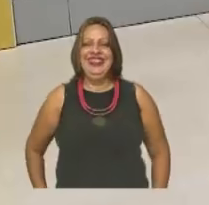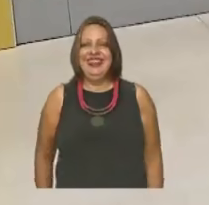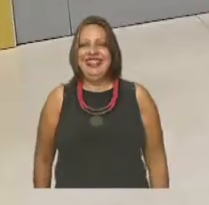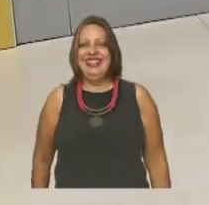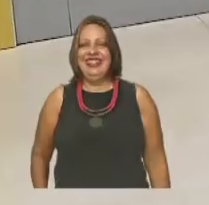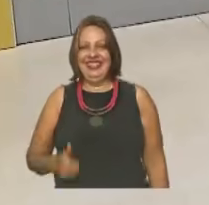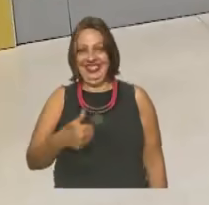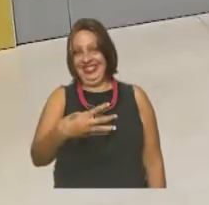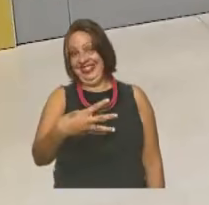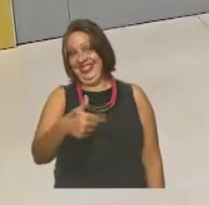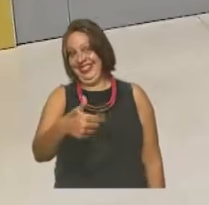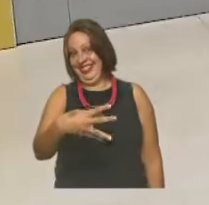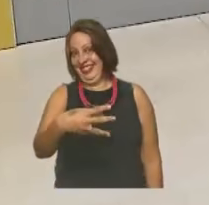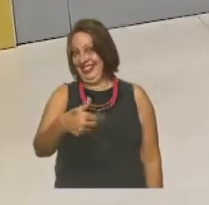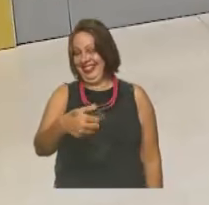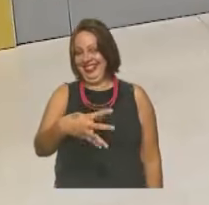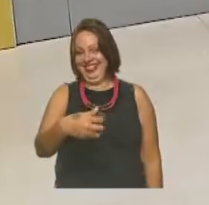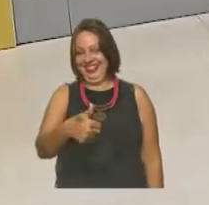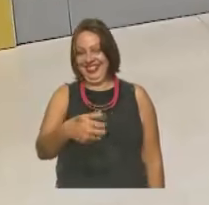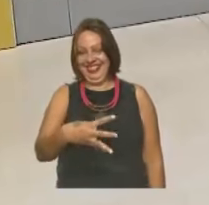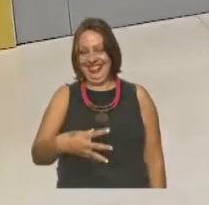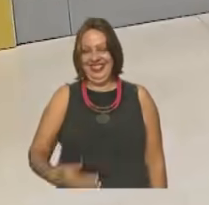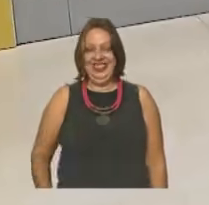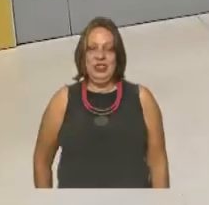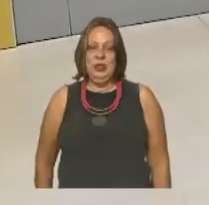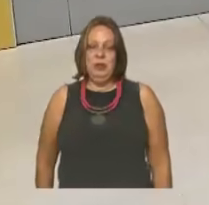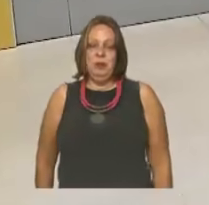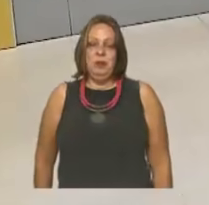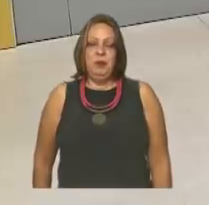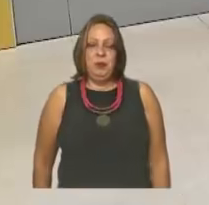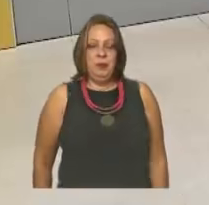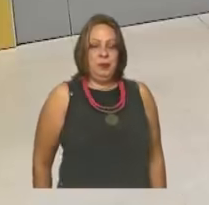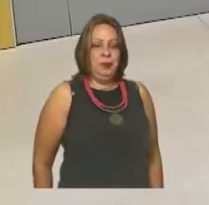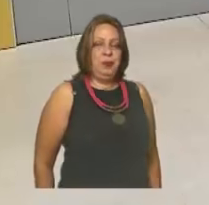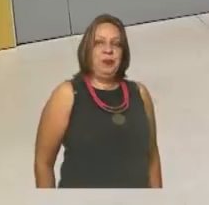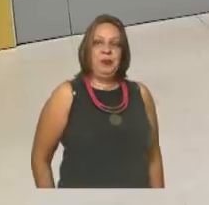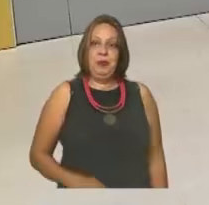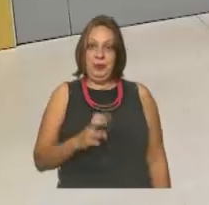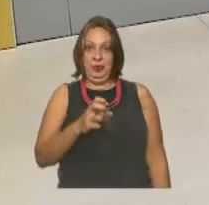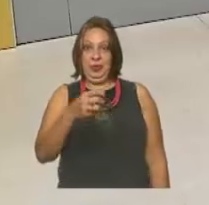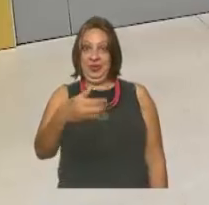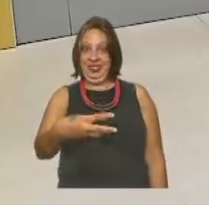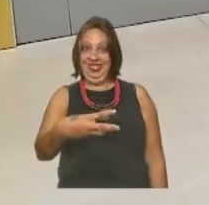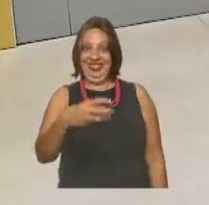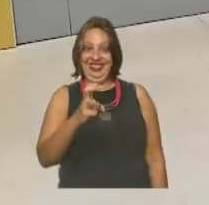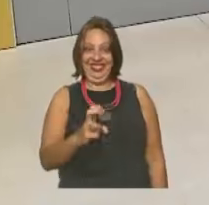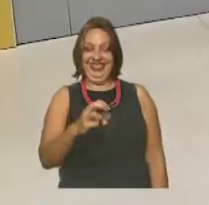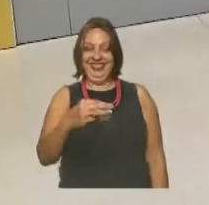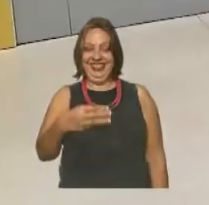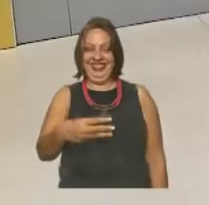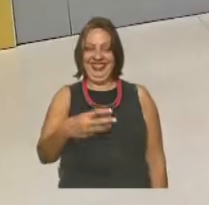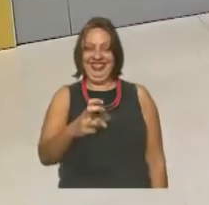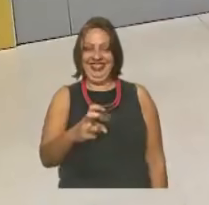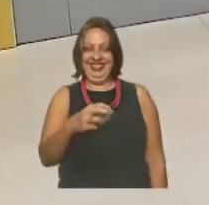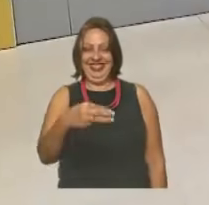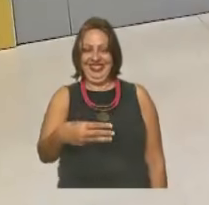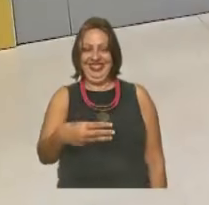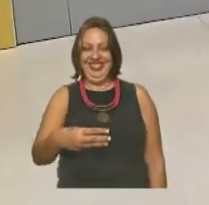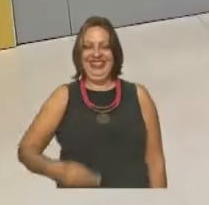contigo. 14 agora, 14. Chama mais uma, Valesquinha. 14 já foi. 53,